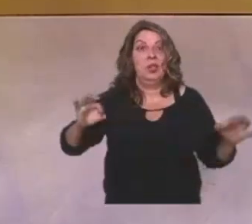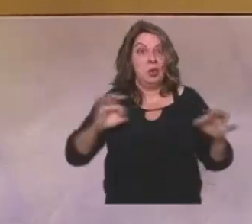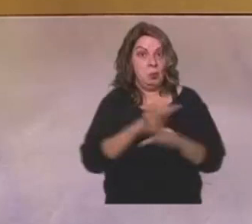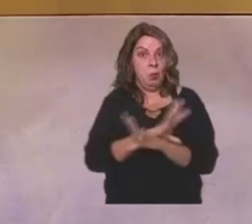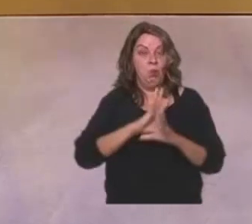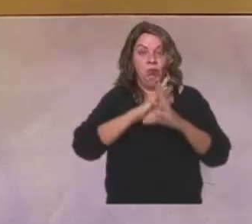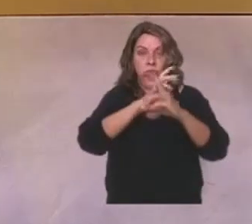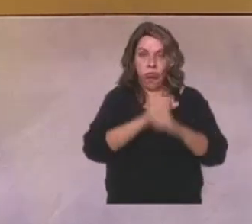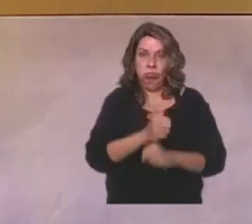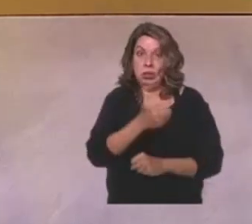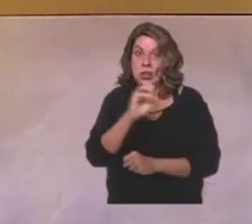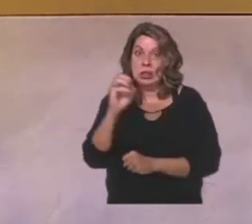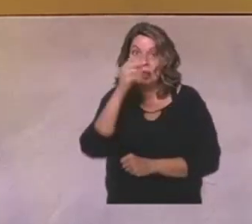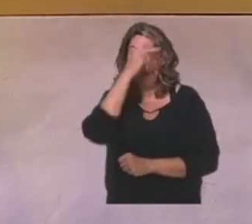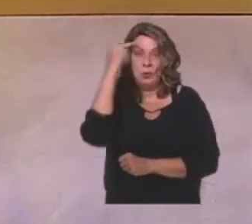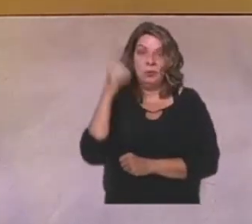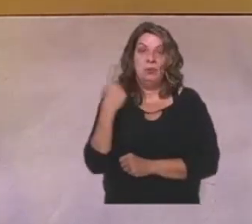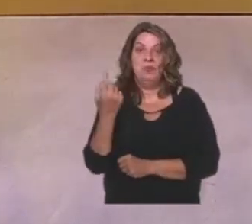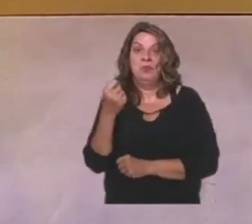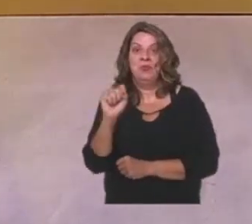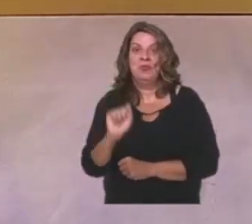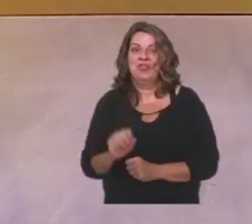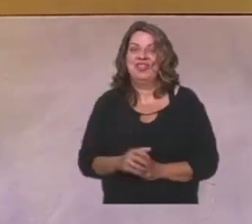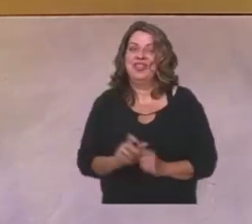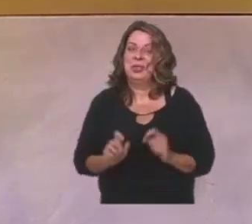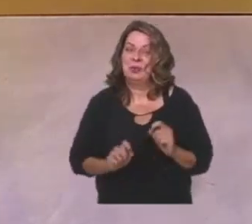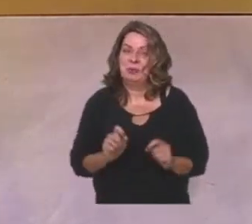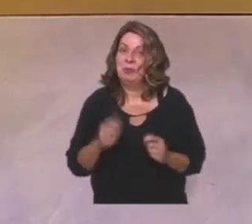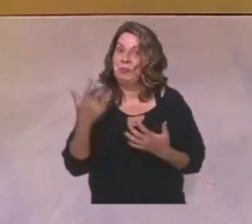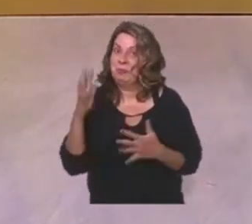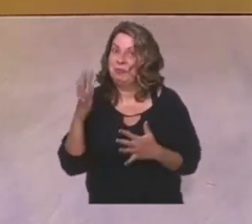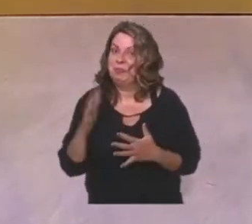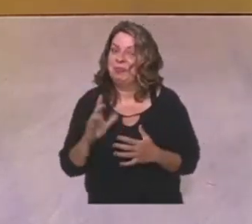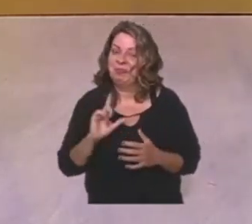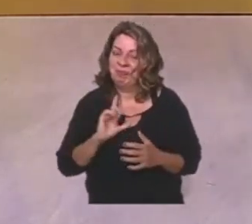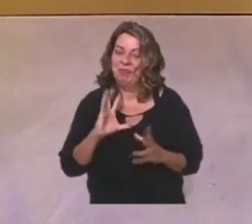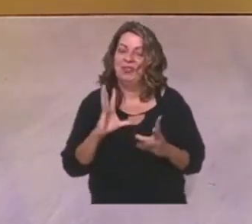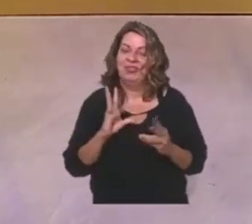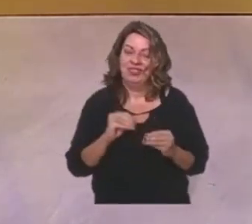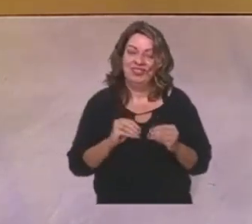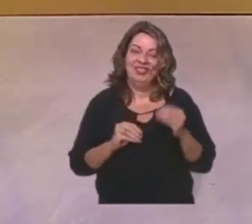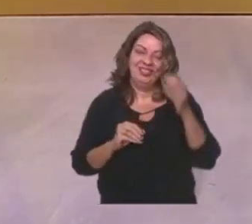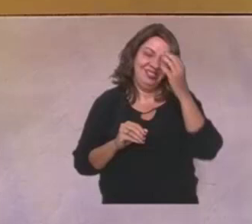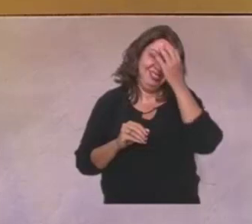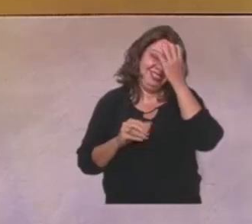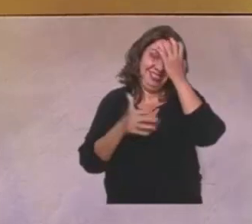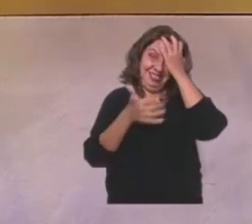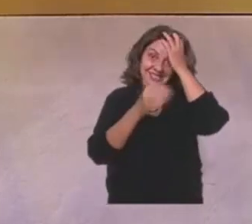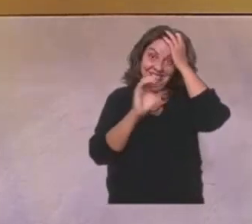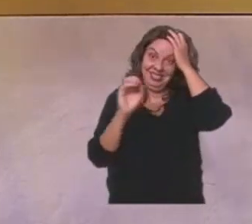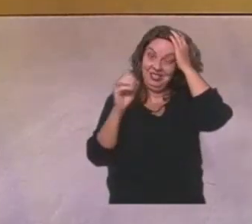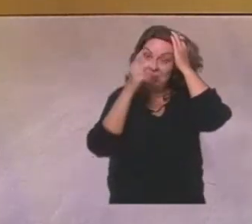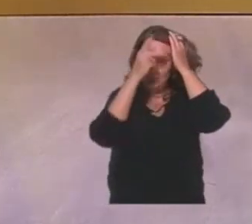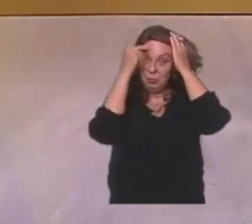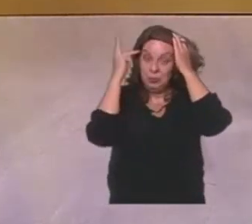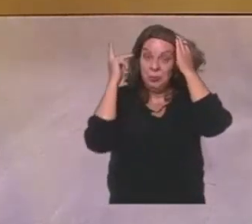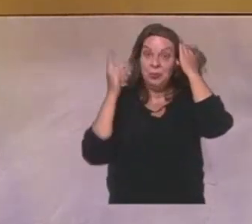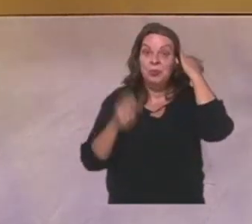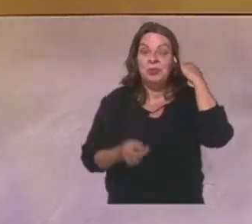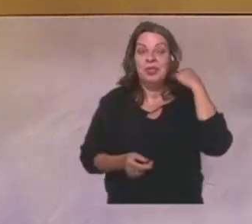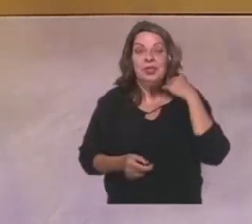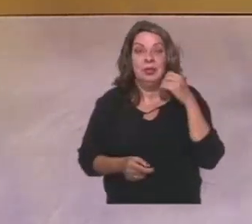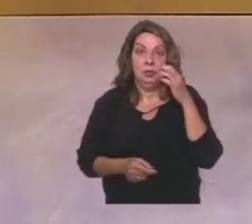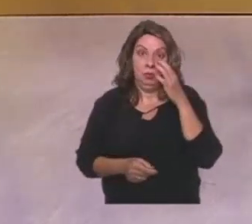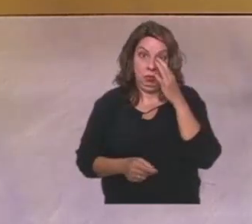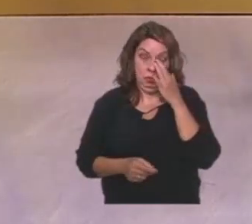de contemplados. Que é isso? Parabéns, viu? Afinal, 100. São 100